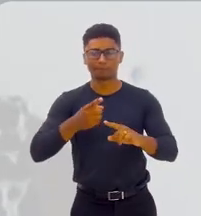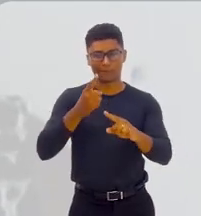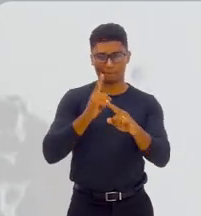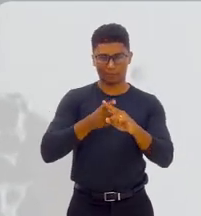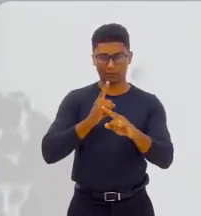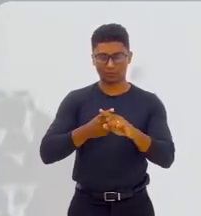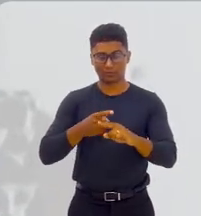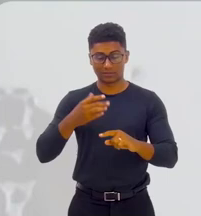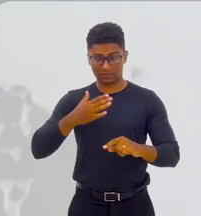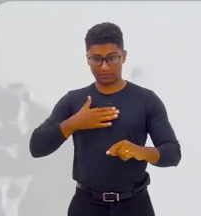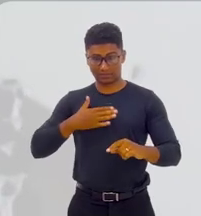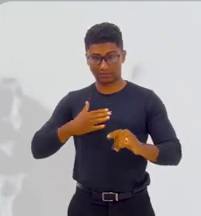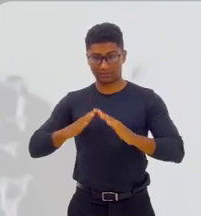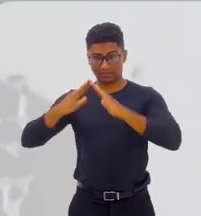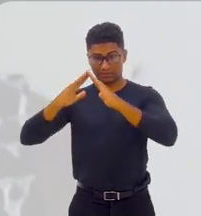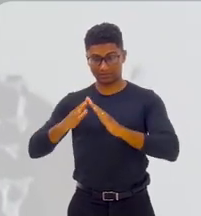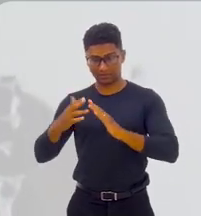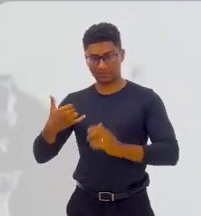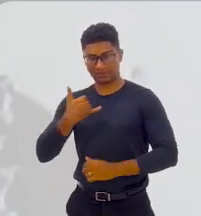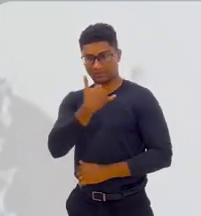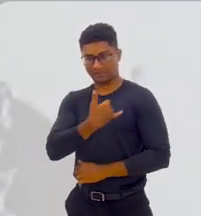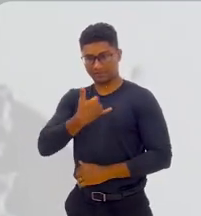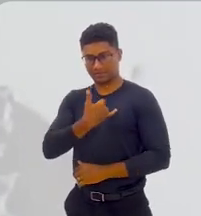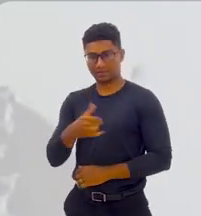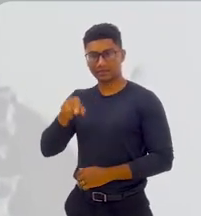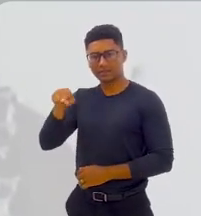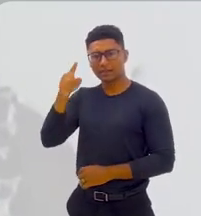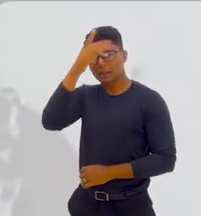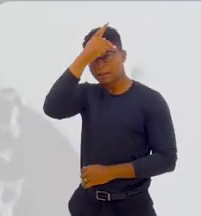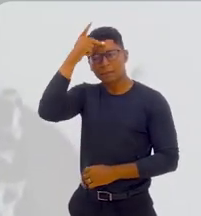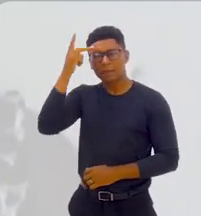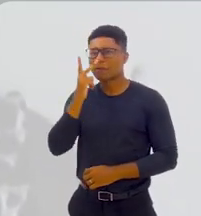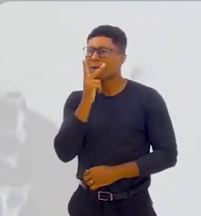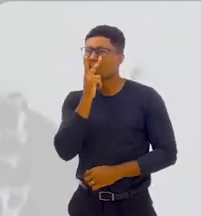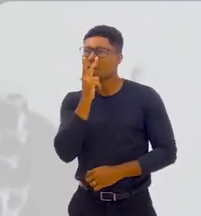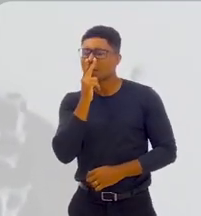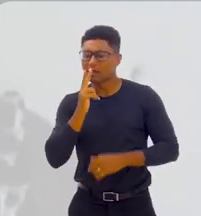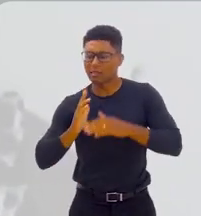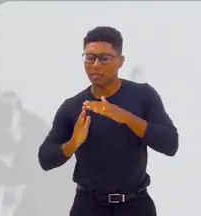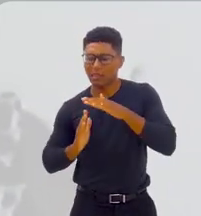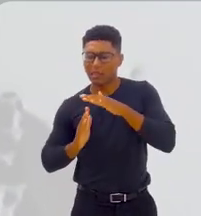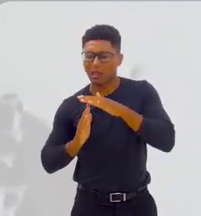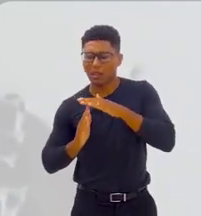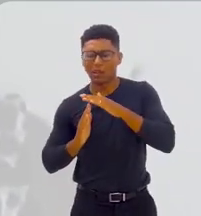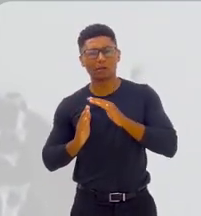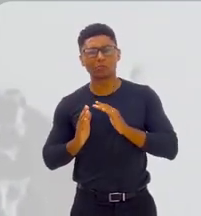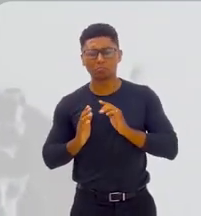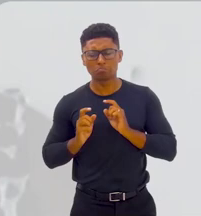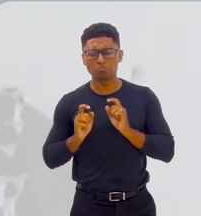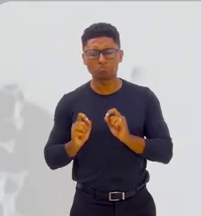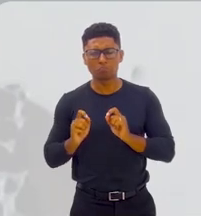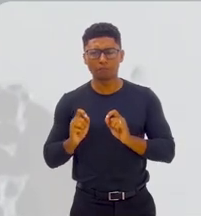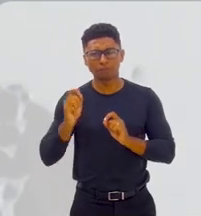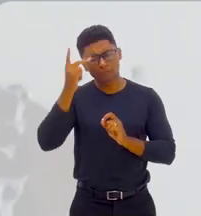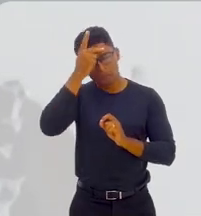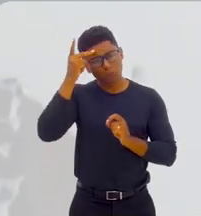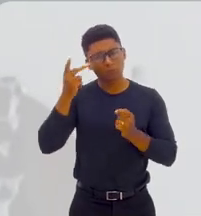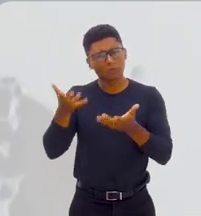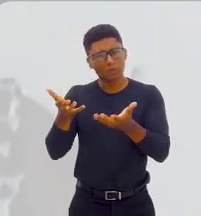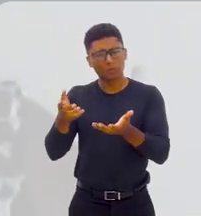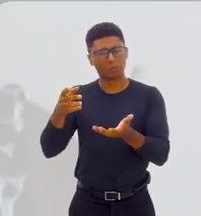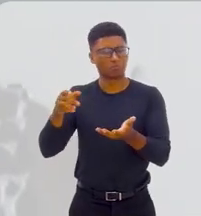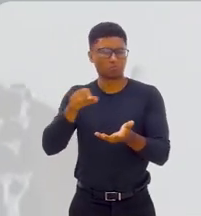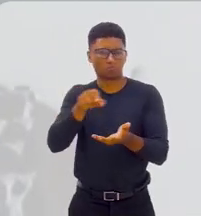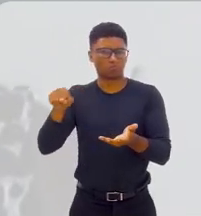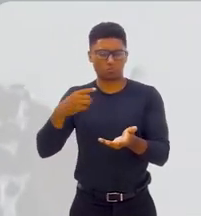Porque assim, lá onde eu morava, em São João de Meriti, eram pessoas muito limitadas, assim, no sentido de que queria ter aquela